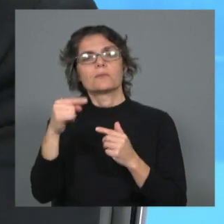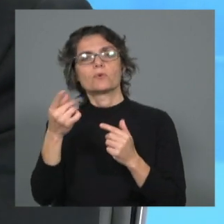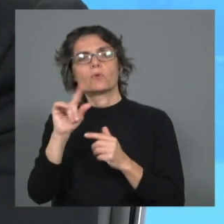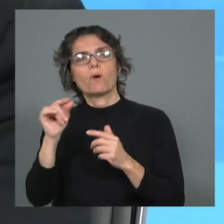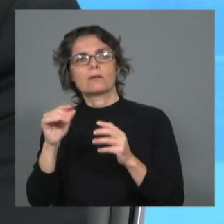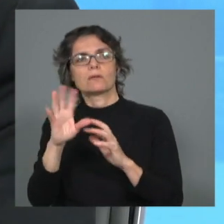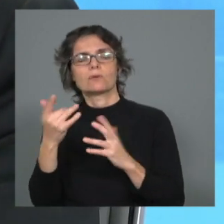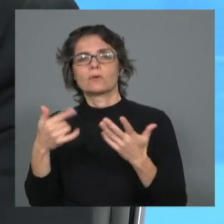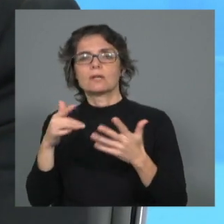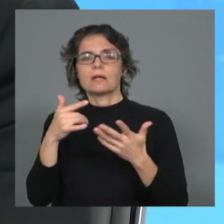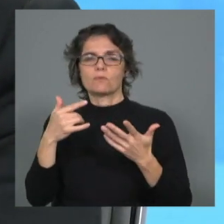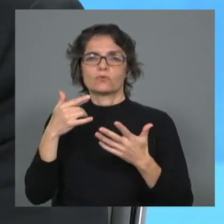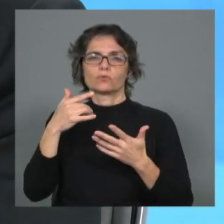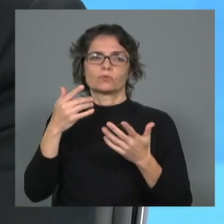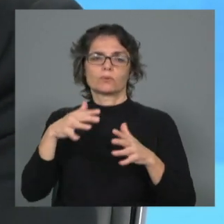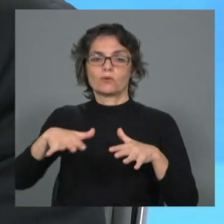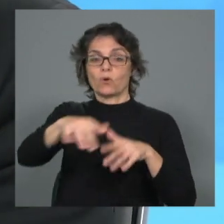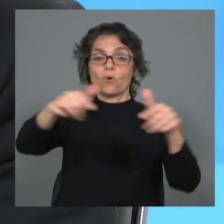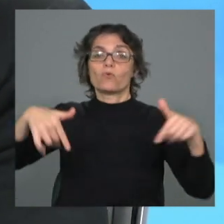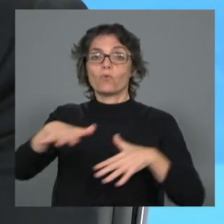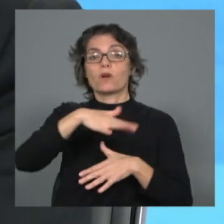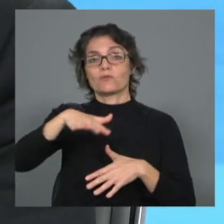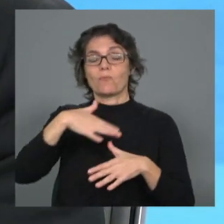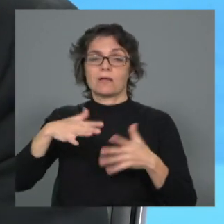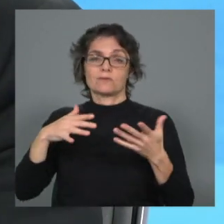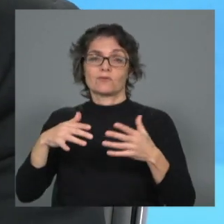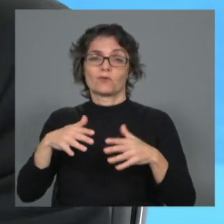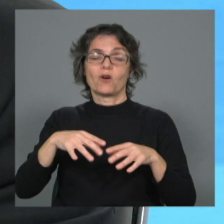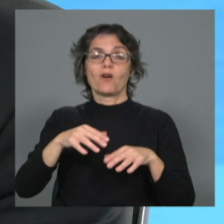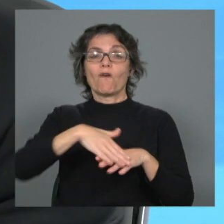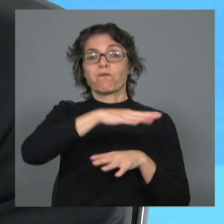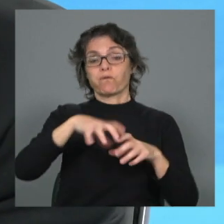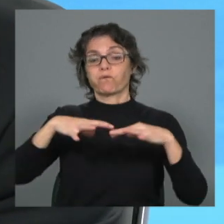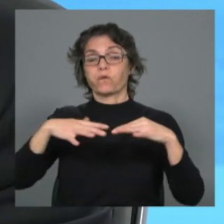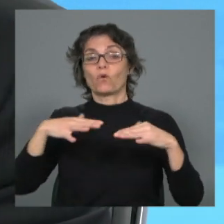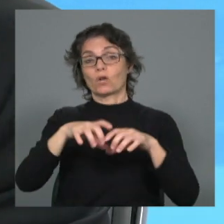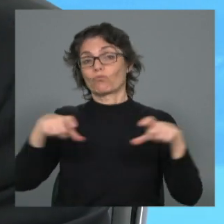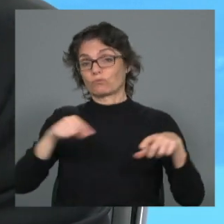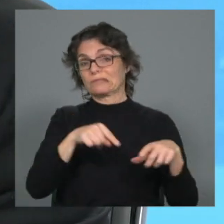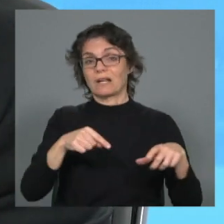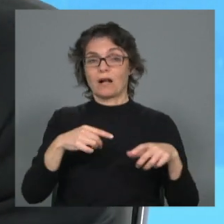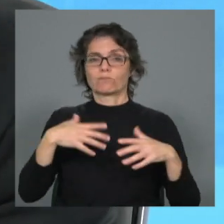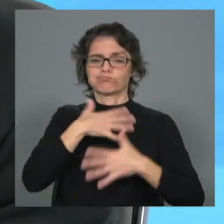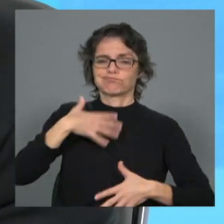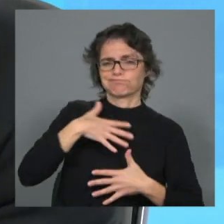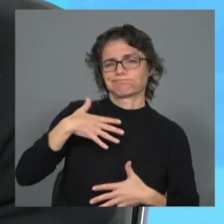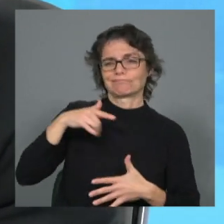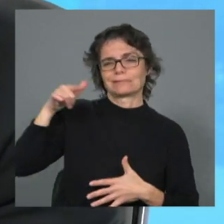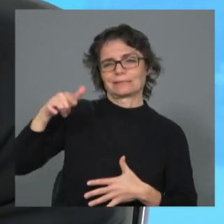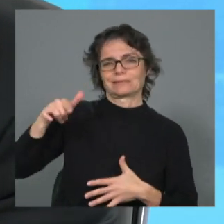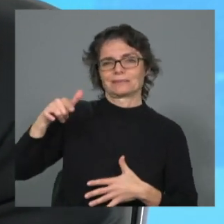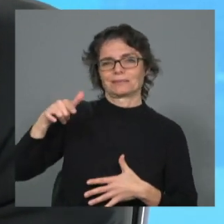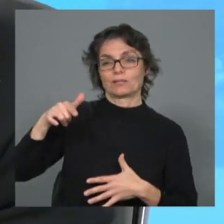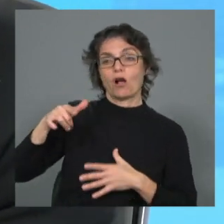porque os atletas sabem jogar, sabem as técnicas, sabem o posicionamento do campo, etc. Isso é uma coisa normal. O